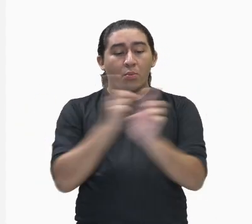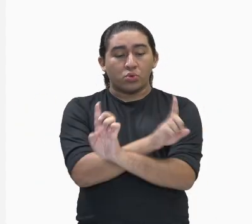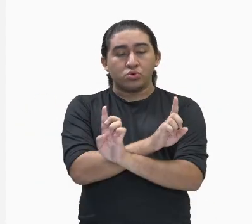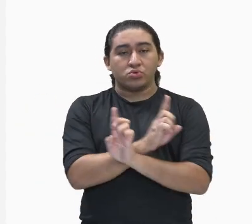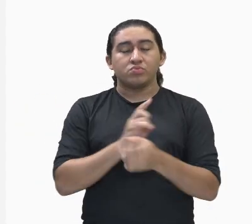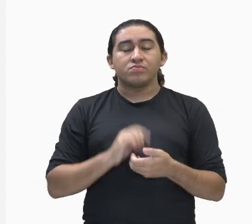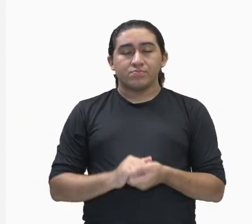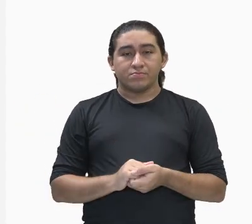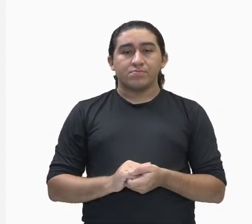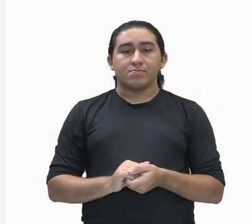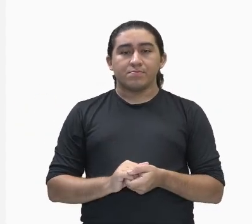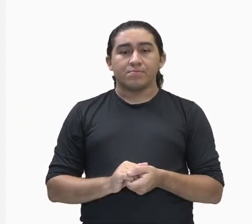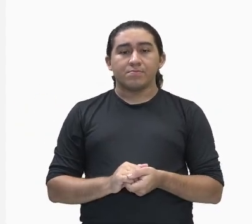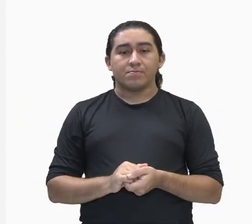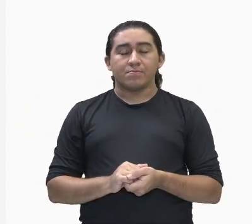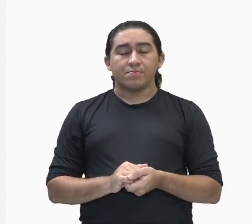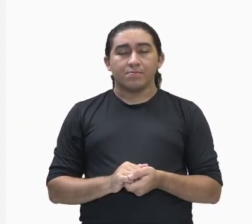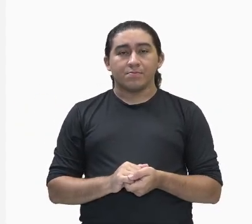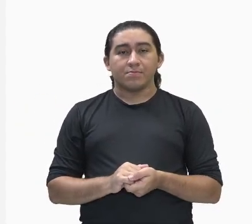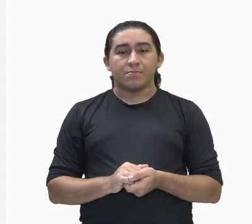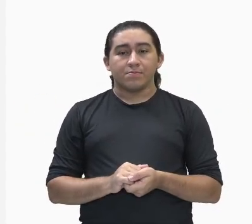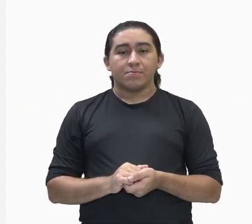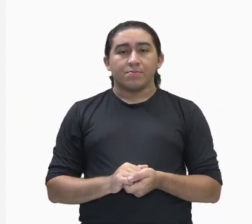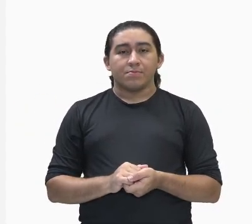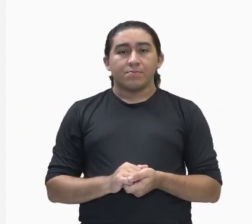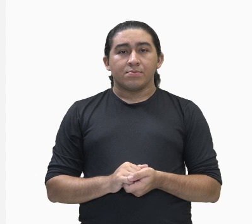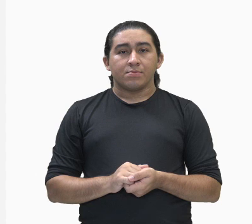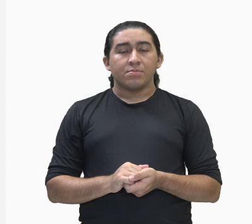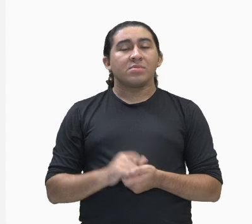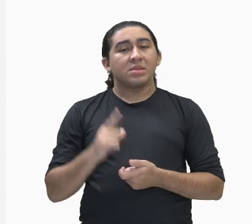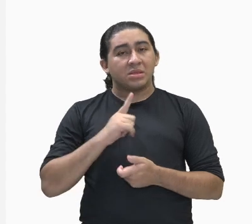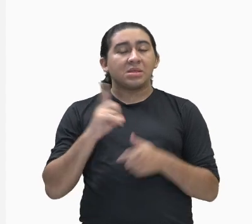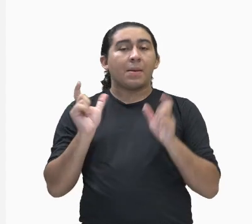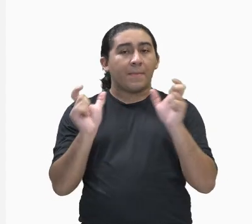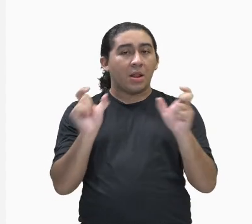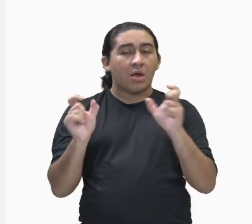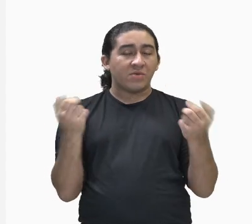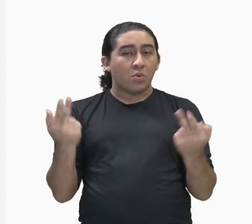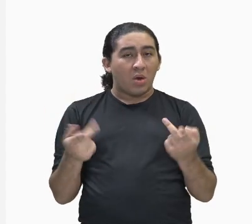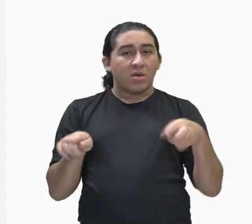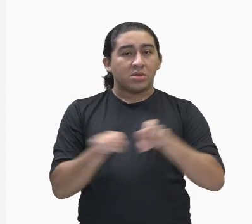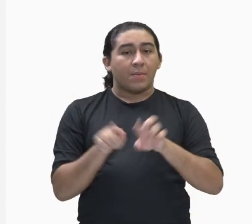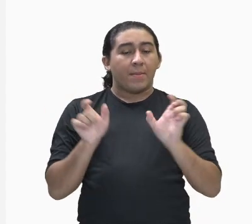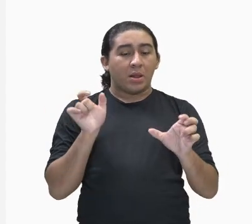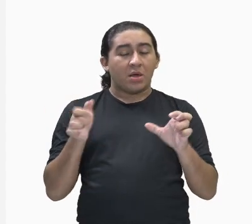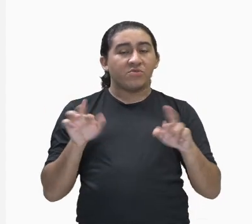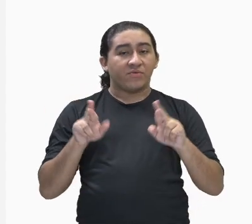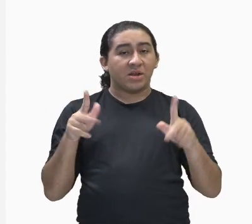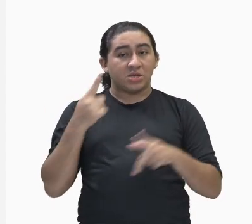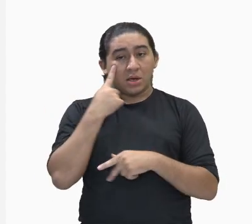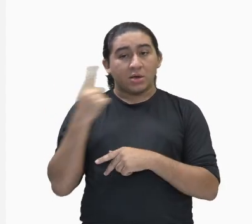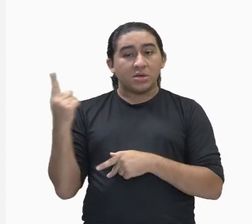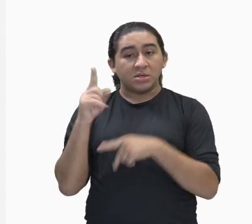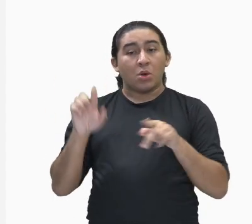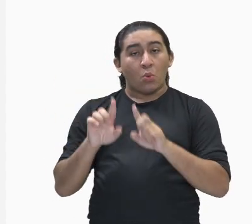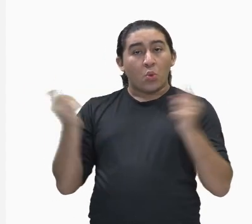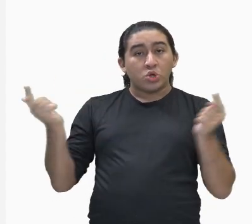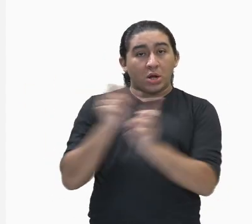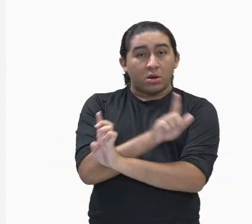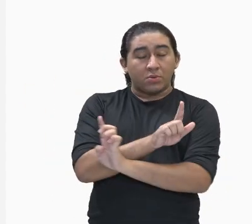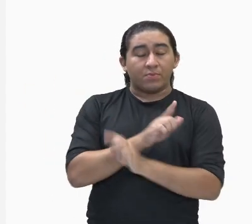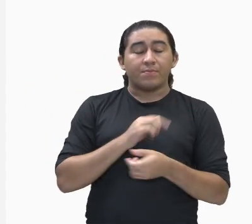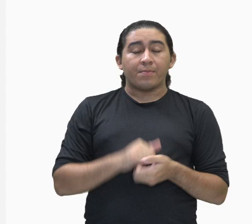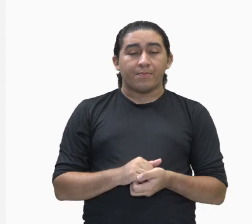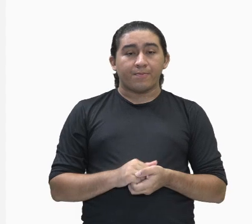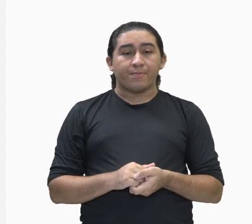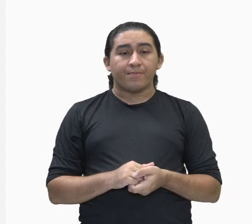né? Sinônimas são palavras que são iguais, antônimos são palavras que são diferentes. Então, o antônimo de longo é